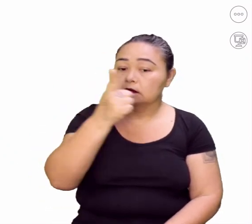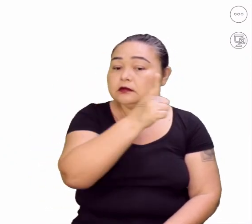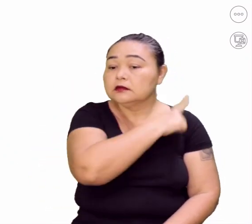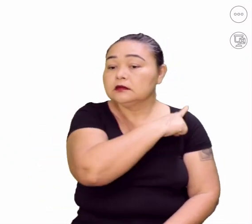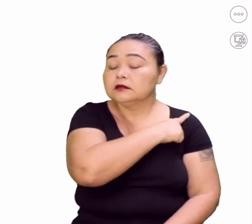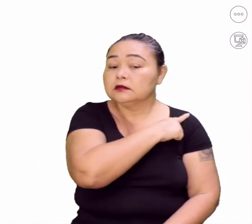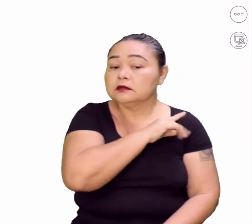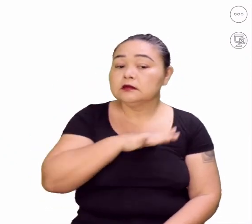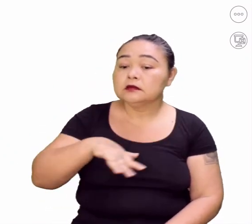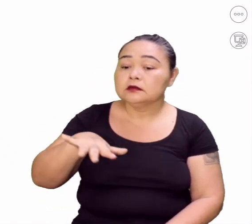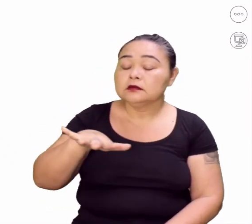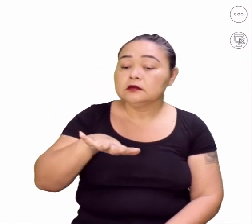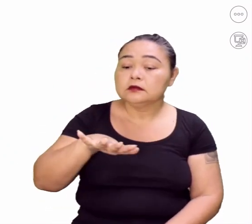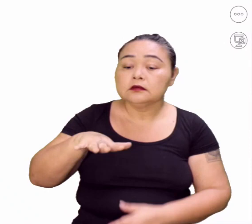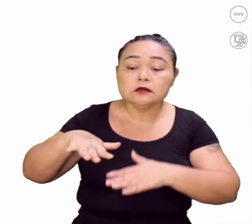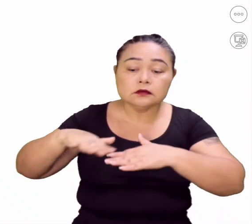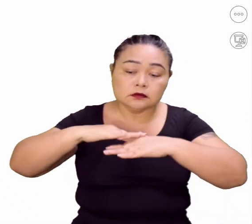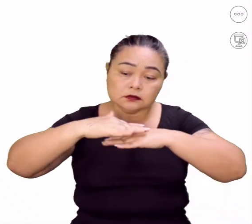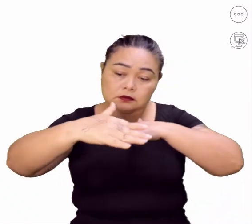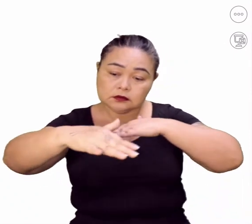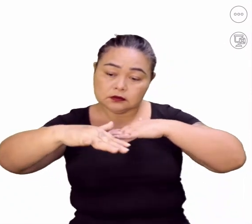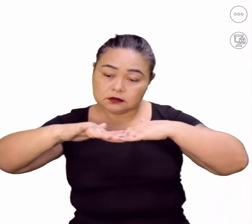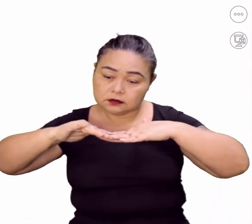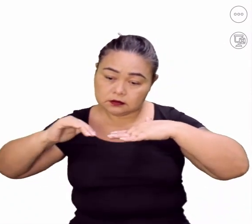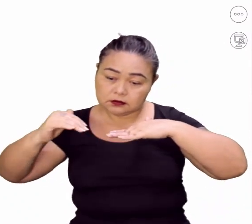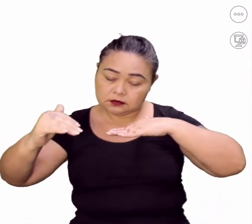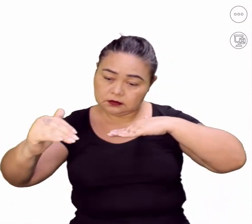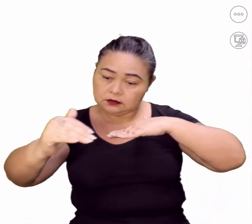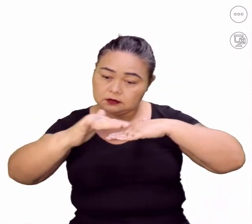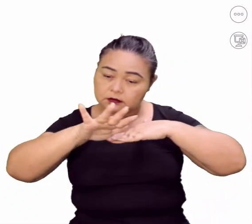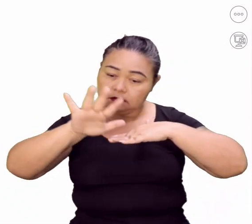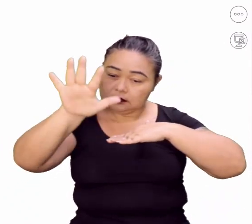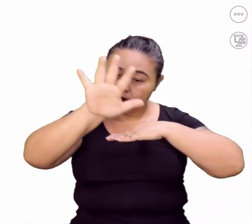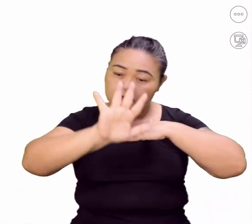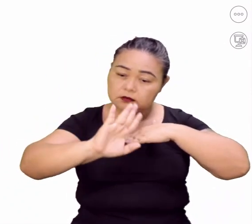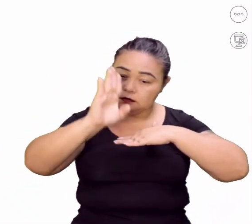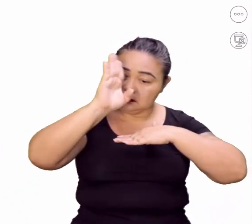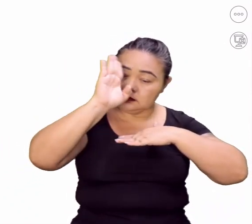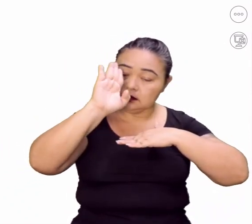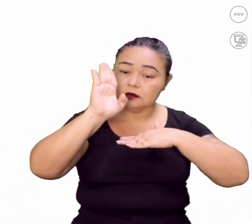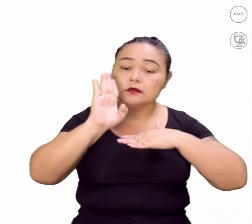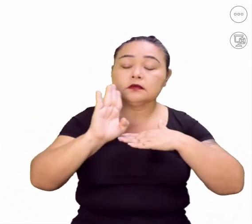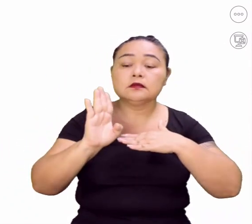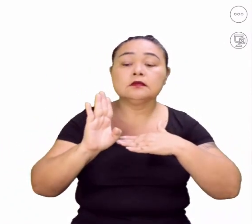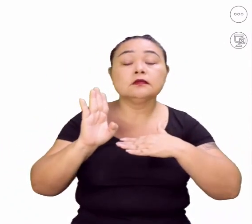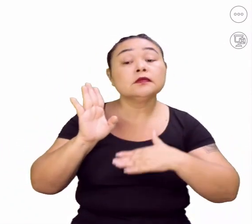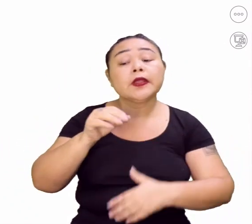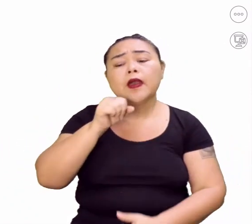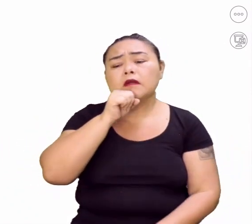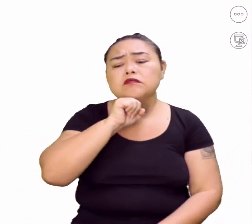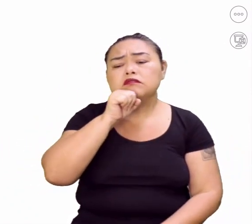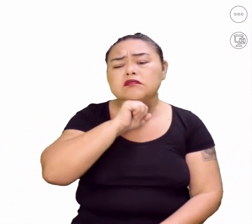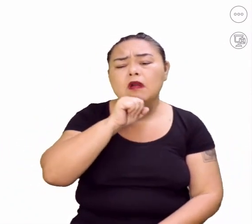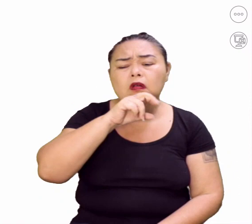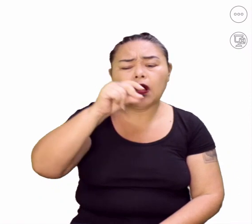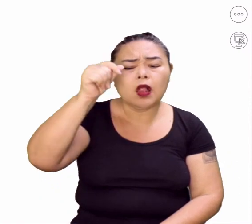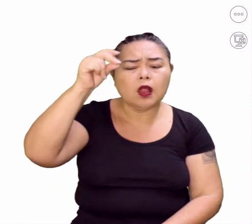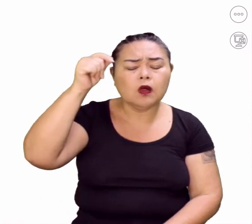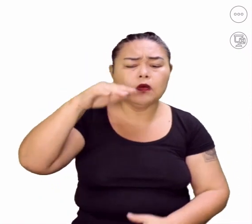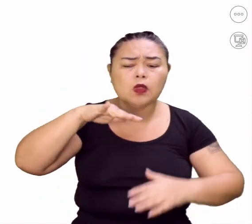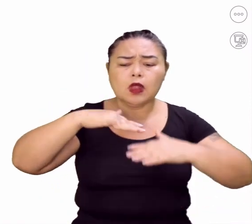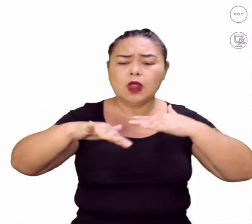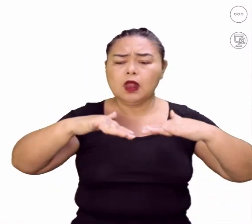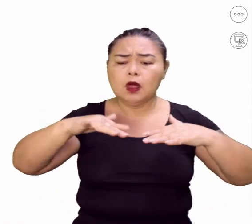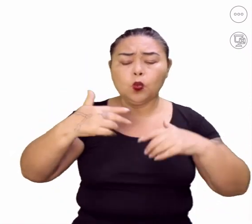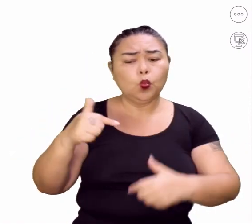Que o terreno brasileiro, o território brasileiro, ele é muito antigo, por isso que não tem terremoto. A